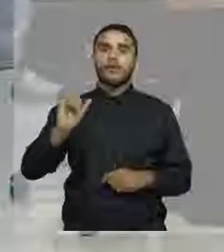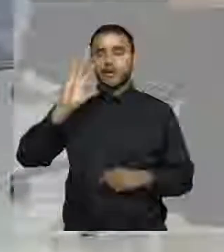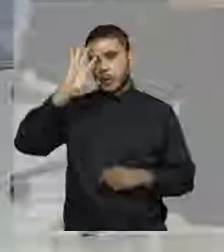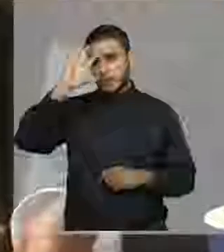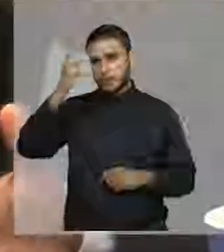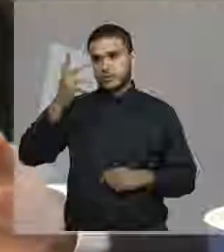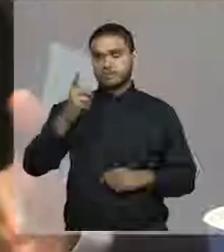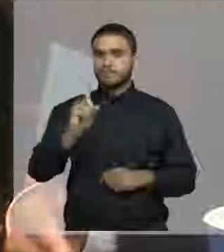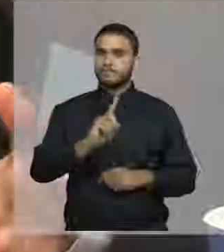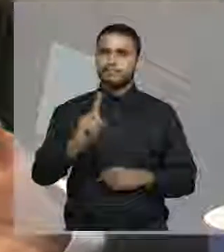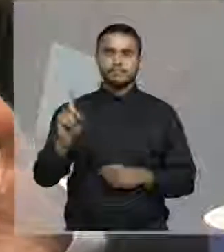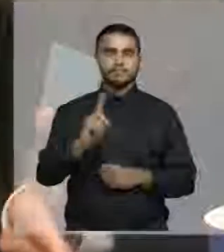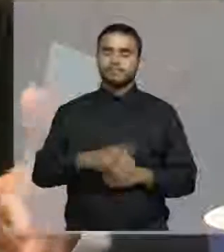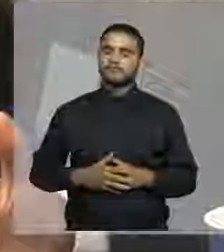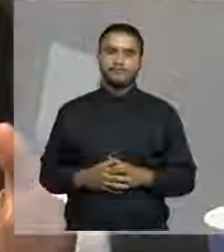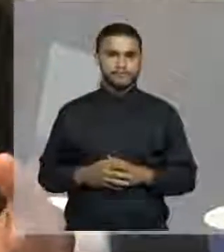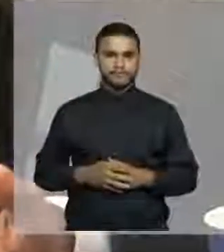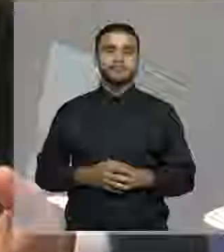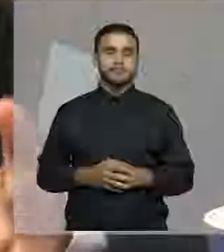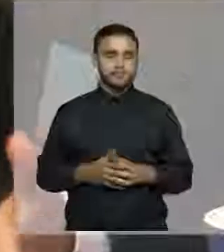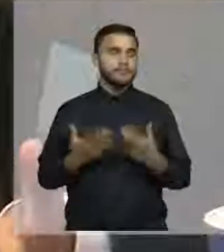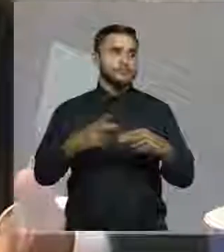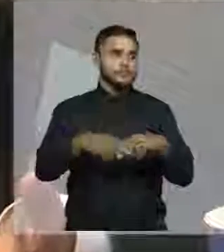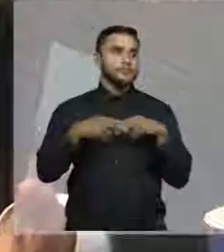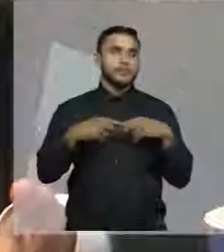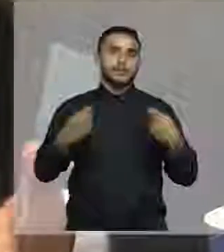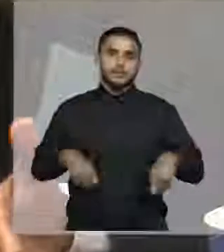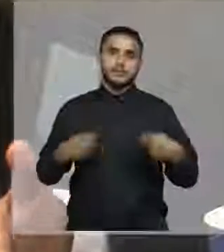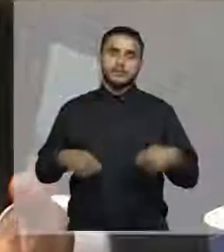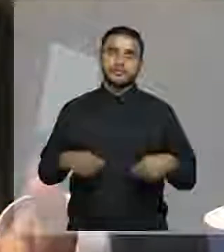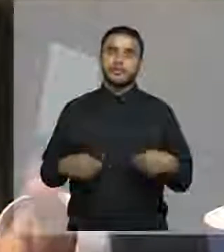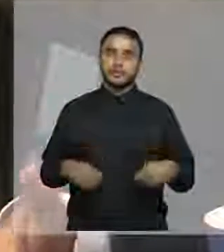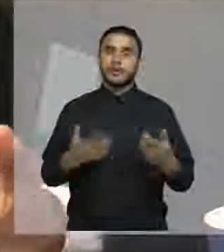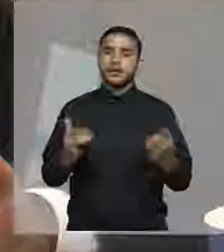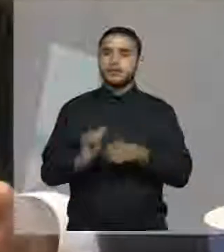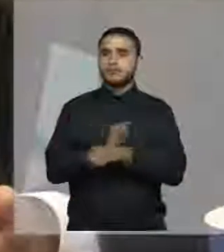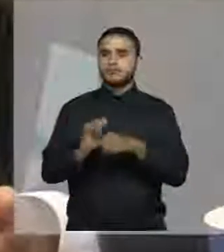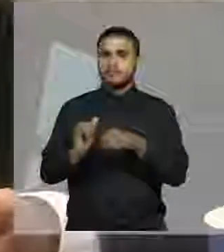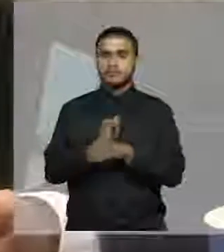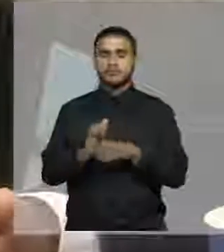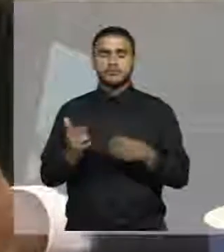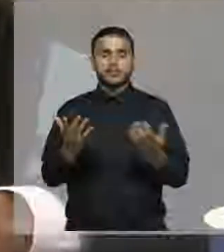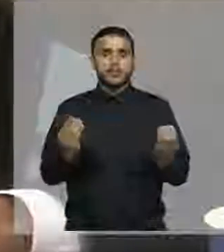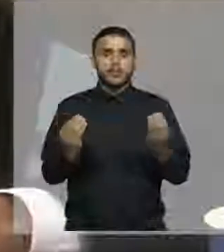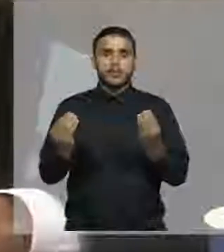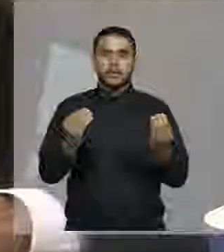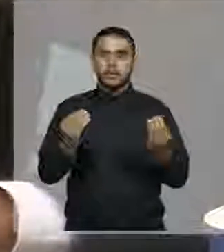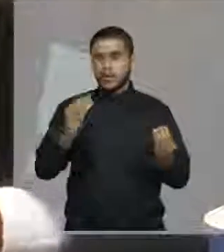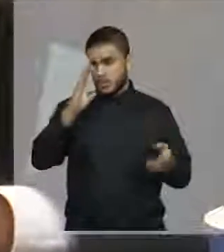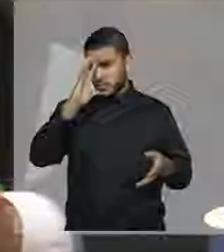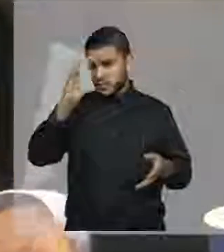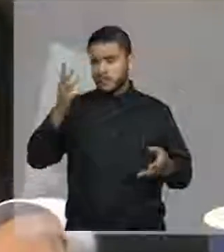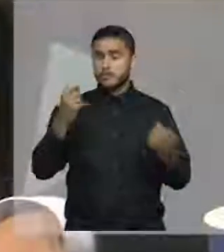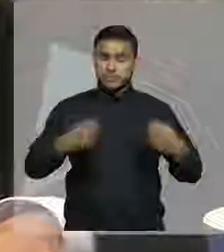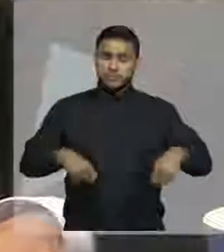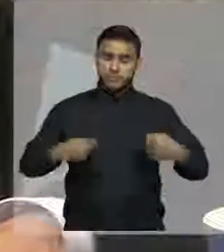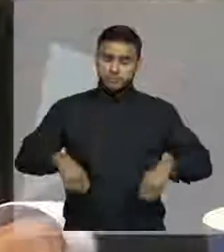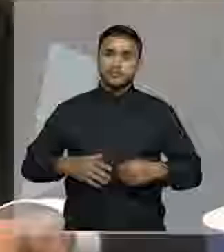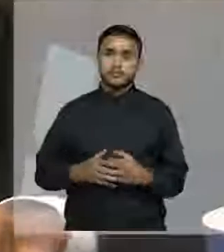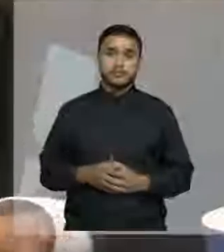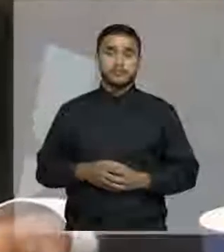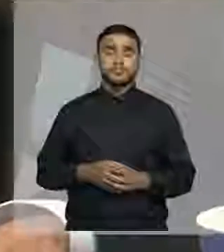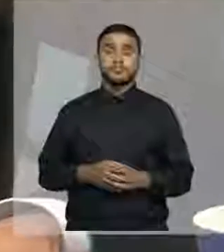que nem por isso deixa de ser necessário que se tomem medidas, algumas de curto prazo, outras de médio, outras de longo